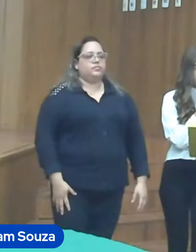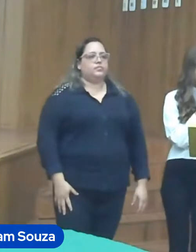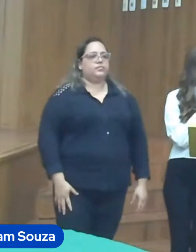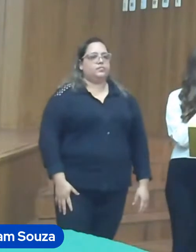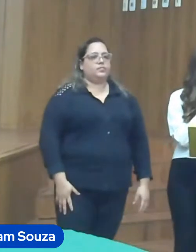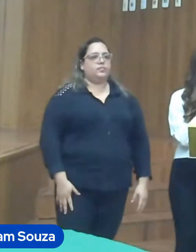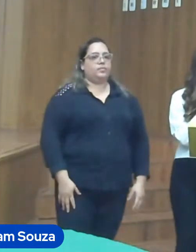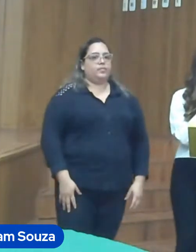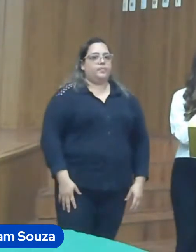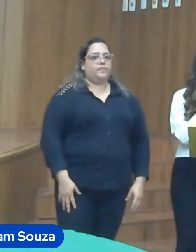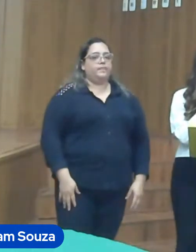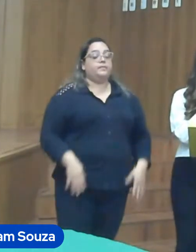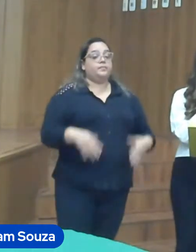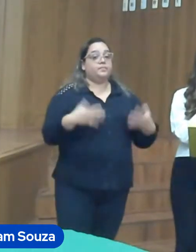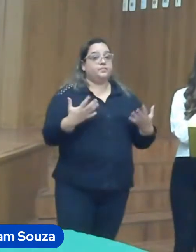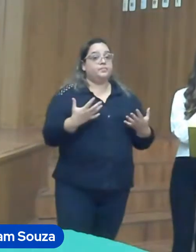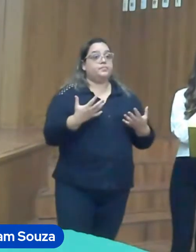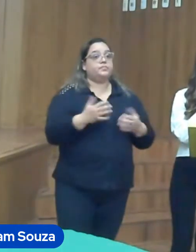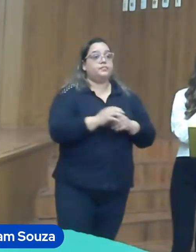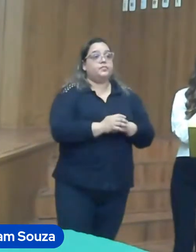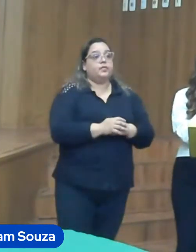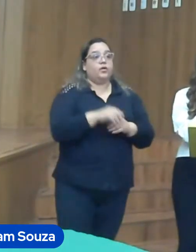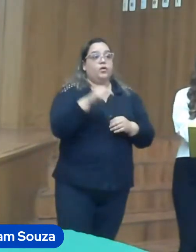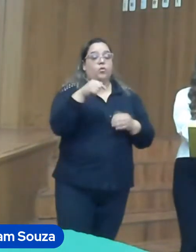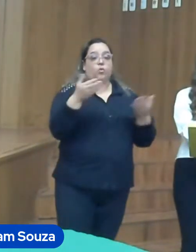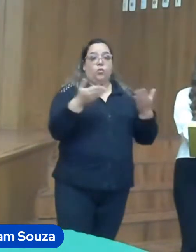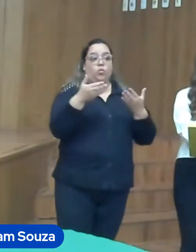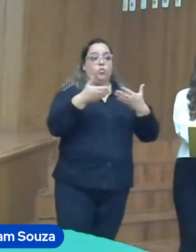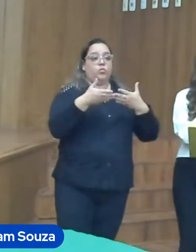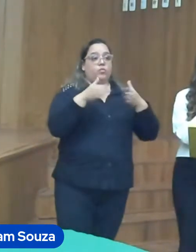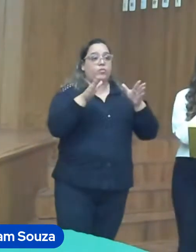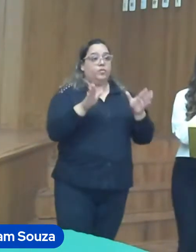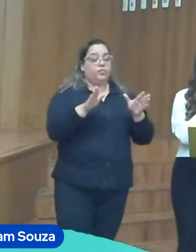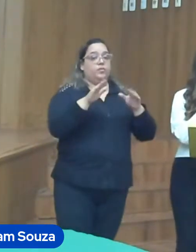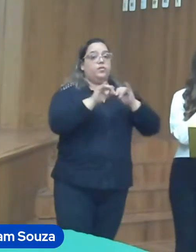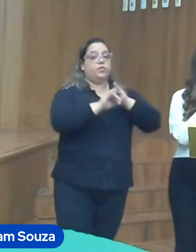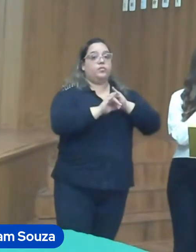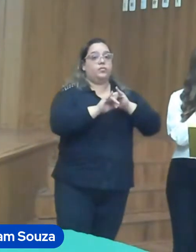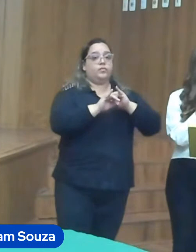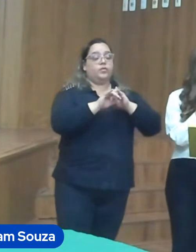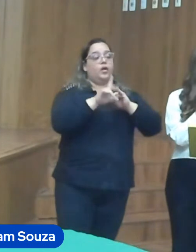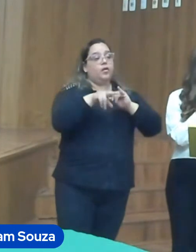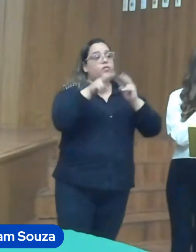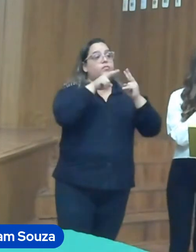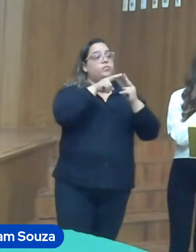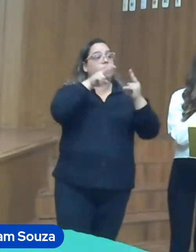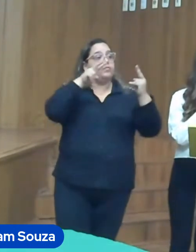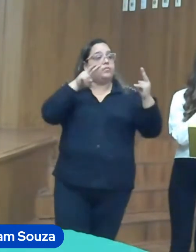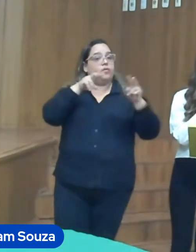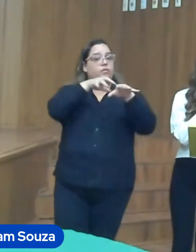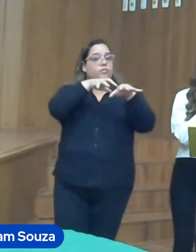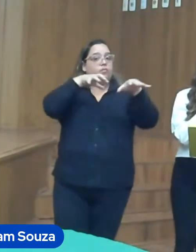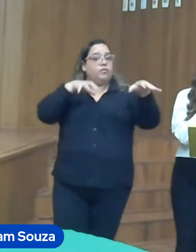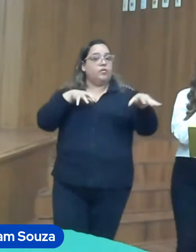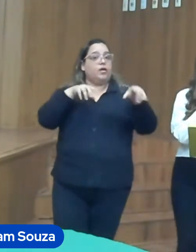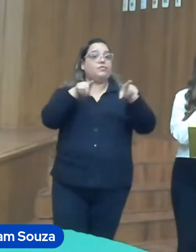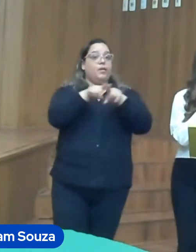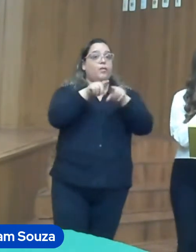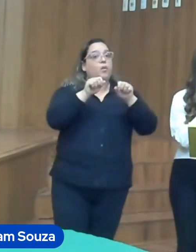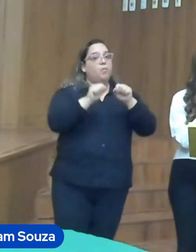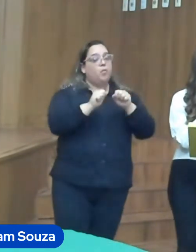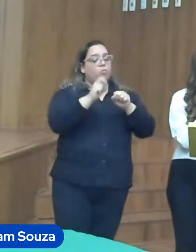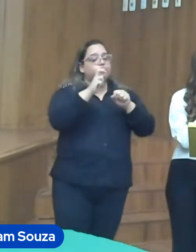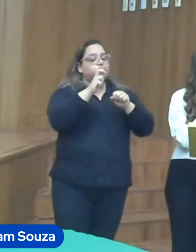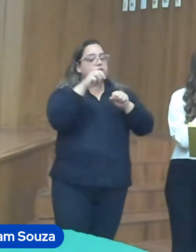Em virtude da realização de nossa cerimônia de abertura em formato híbrido, poderá acontecer um delay de